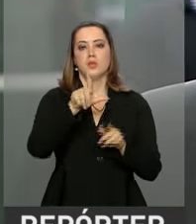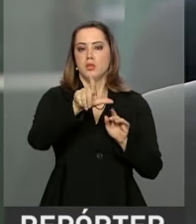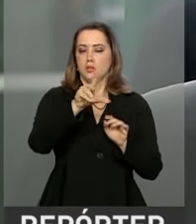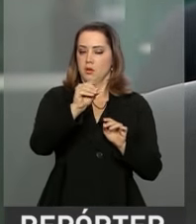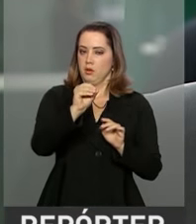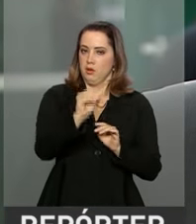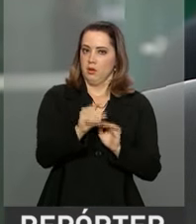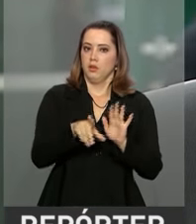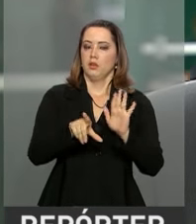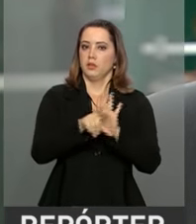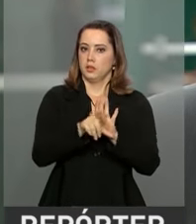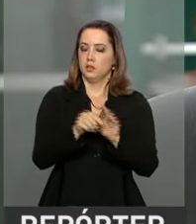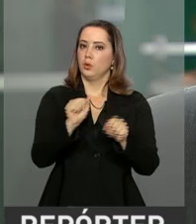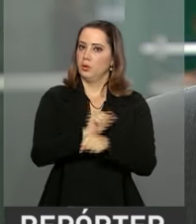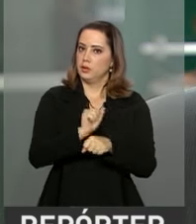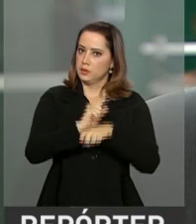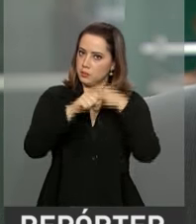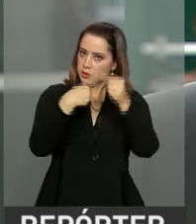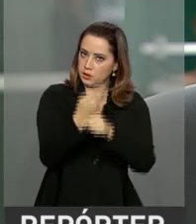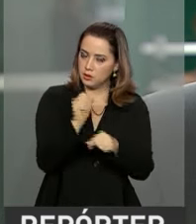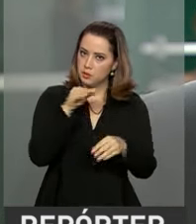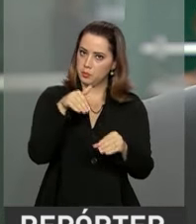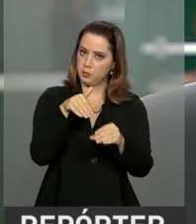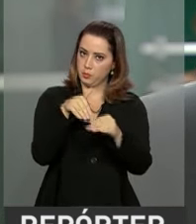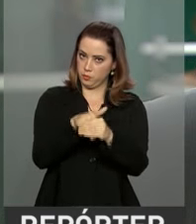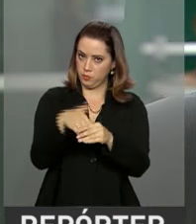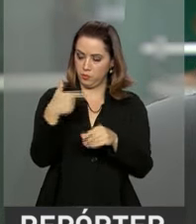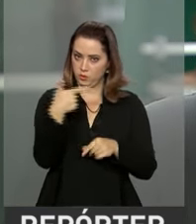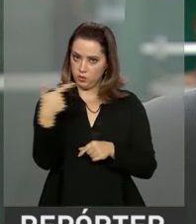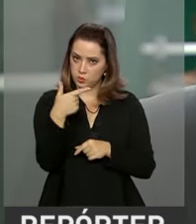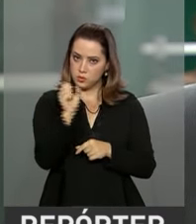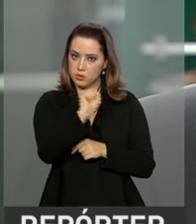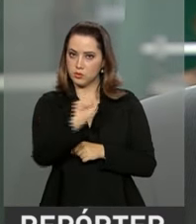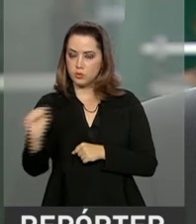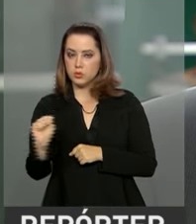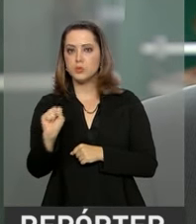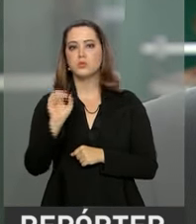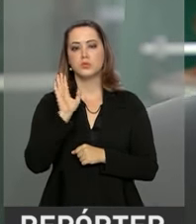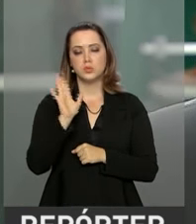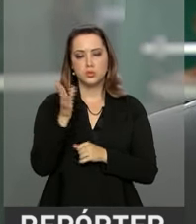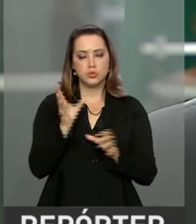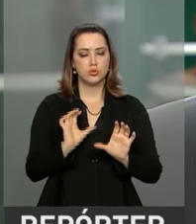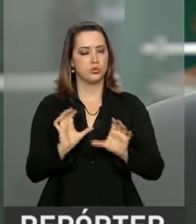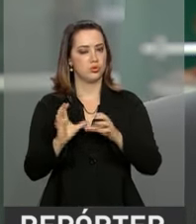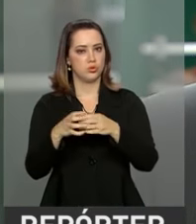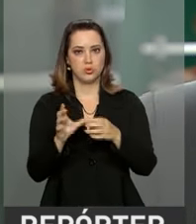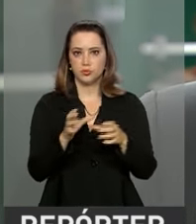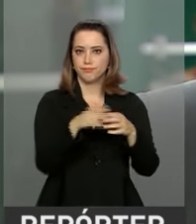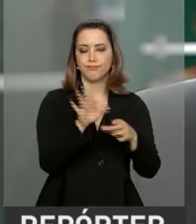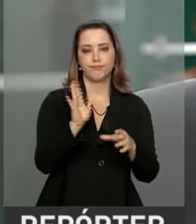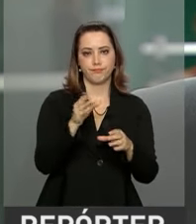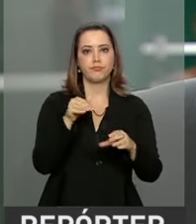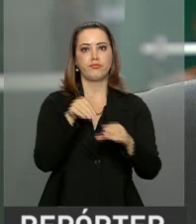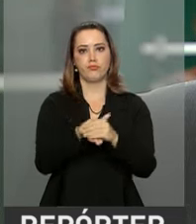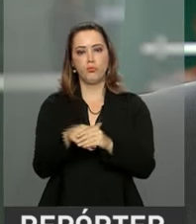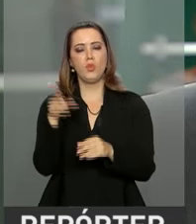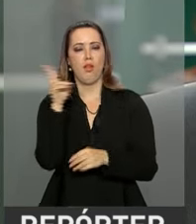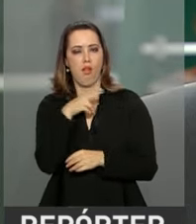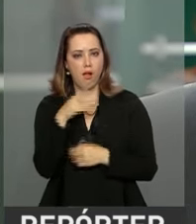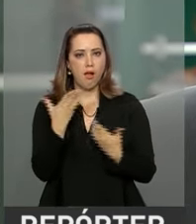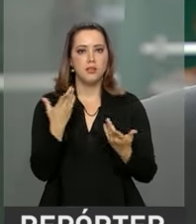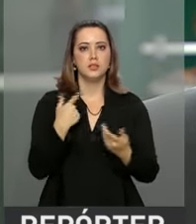Esperamos nós que a CMO possa agilizar o mais rápido possível eh o seu processo de votação e que nós possamos